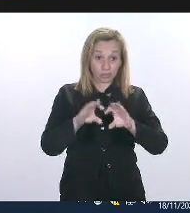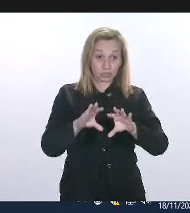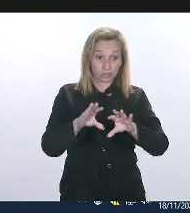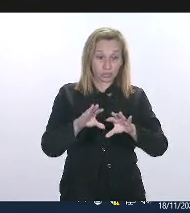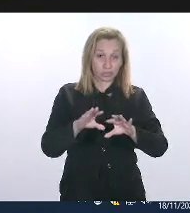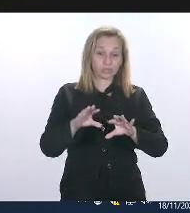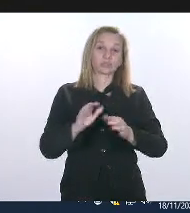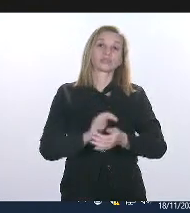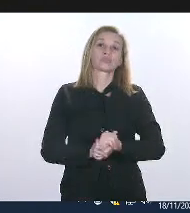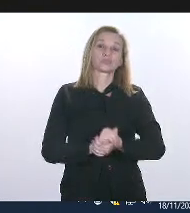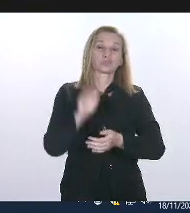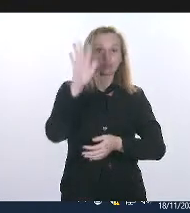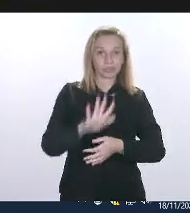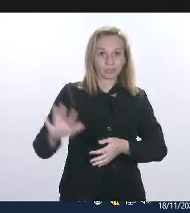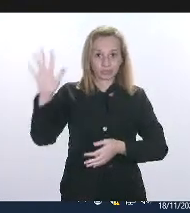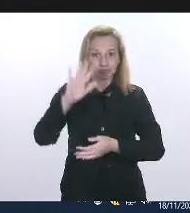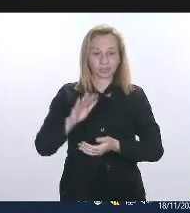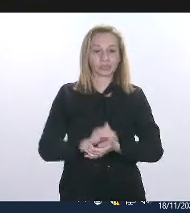inclusive, daria